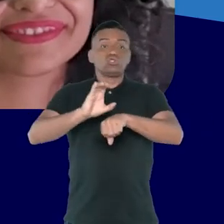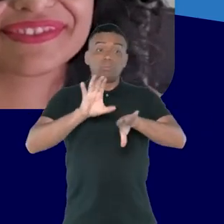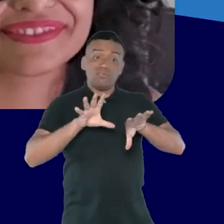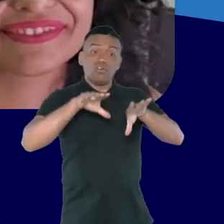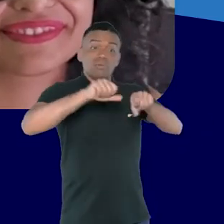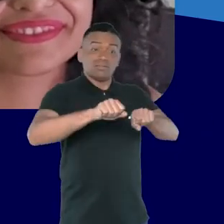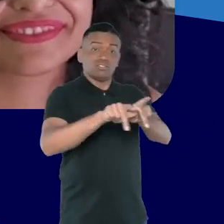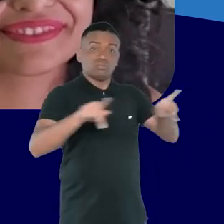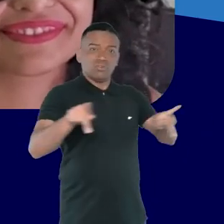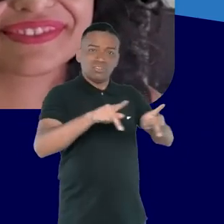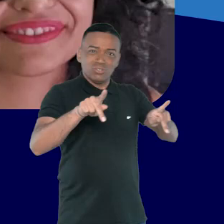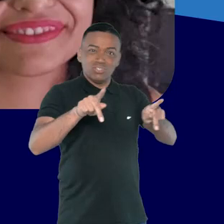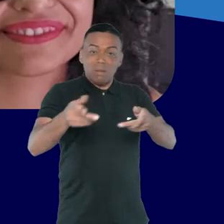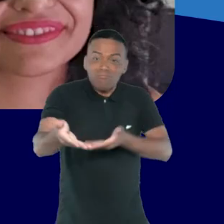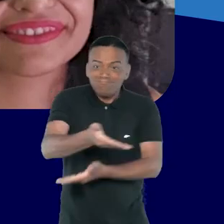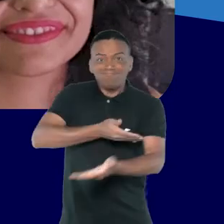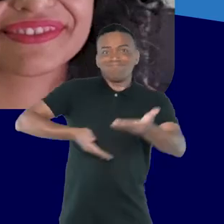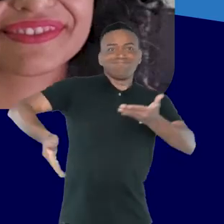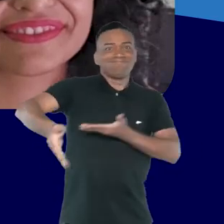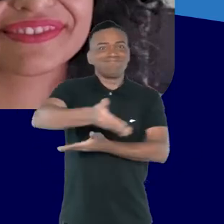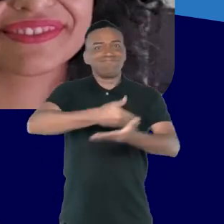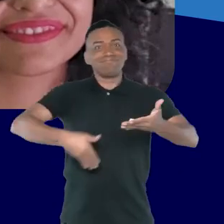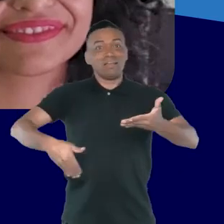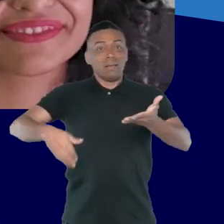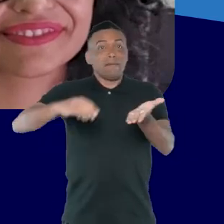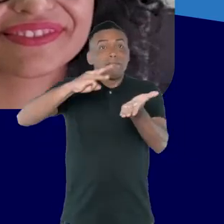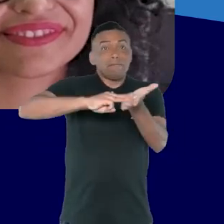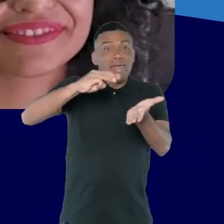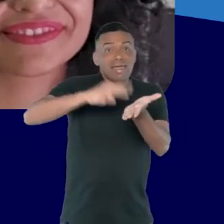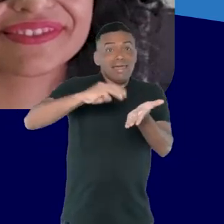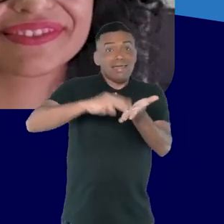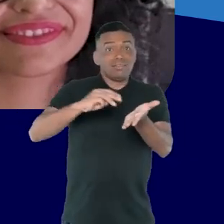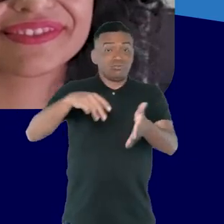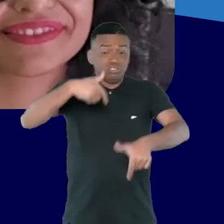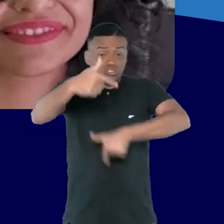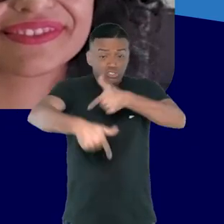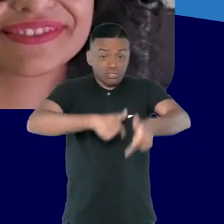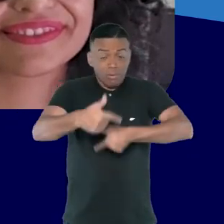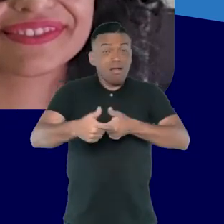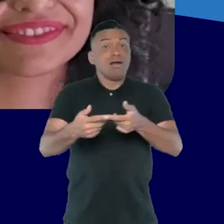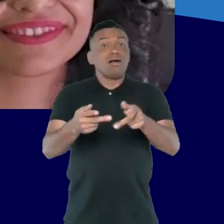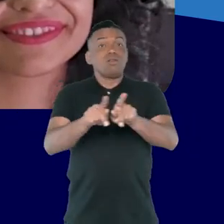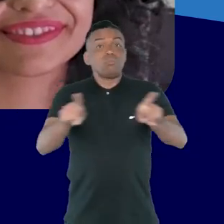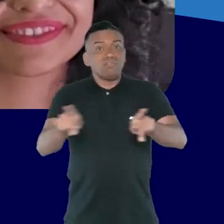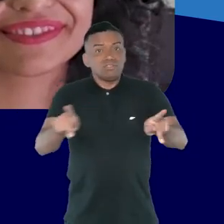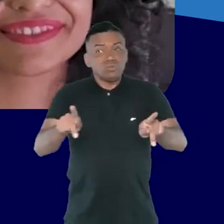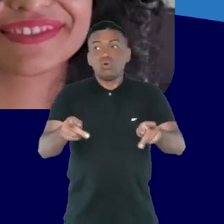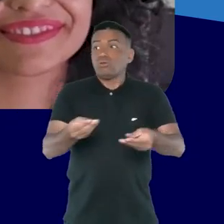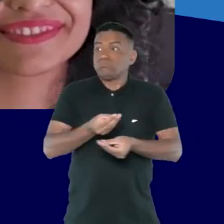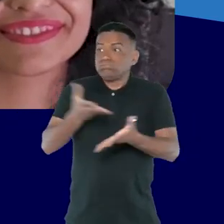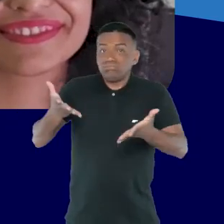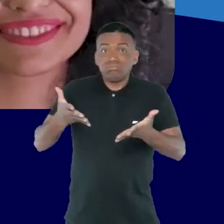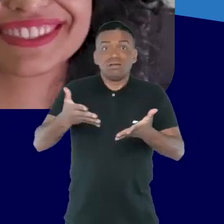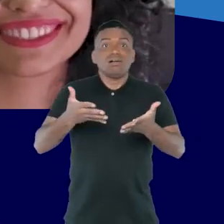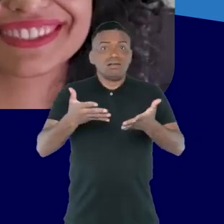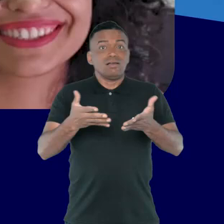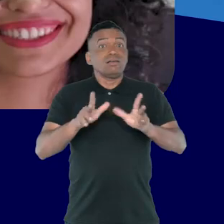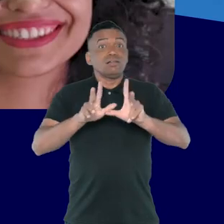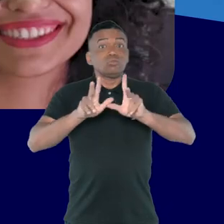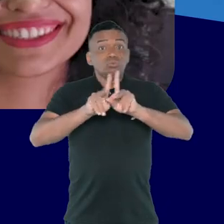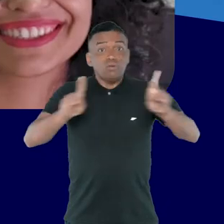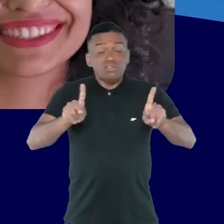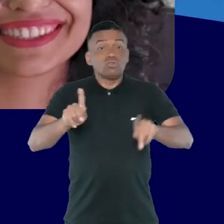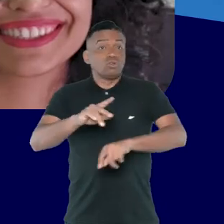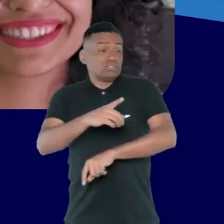superior direita, lê-se: Sempre um Papo. Na parte inferior esquerda estão as logomarcas das marcas patrocinadoras do evento. E na